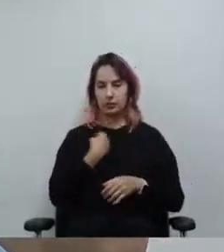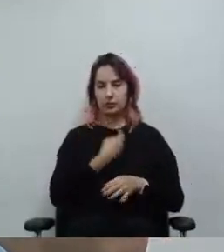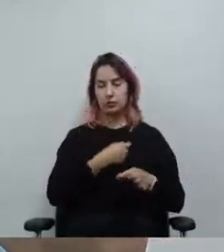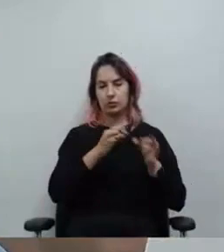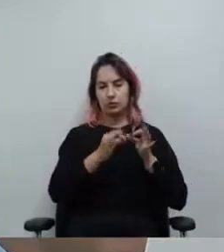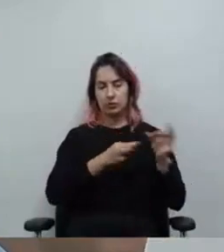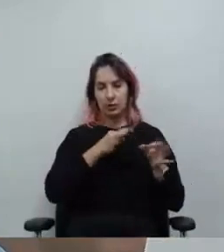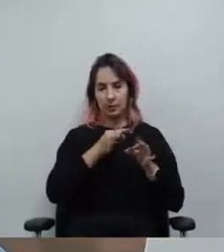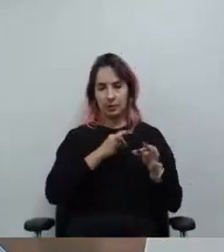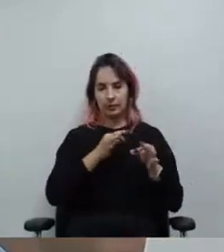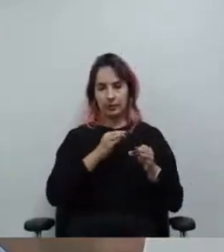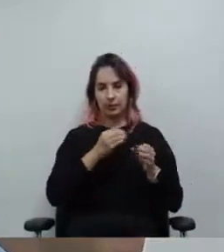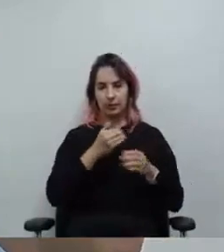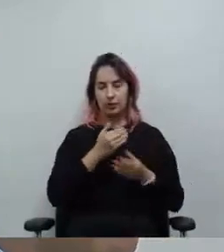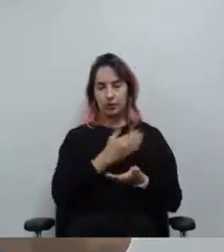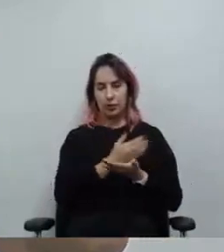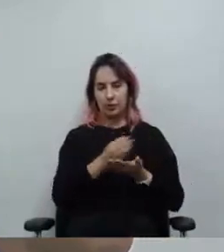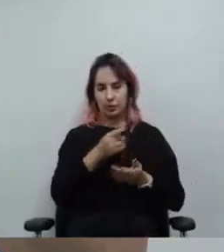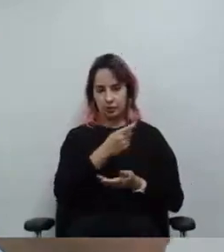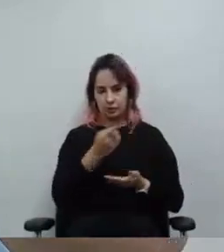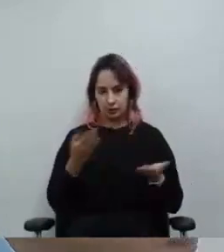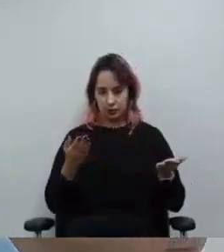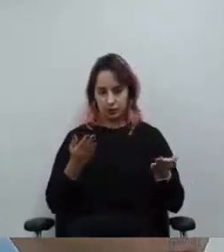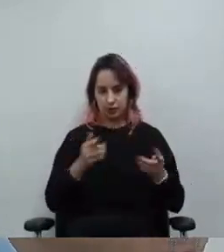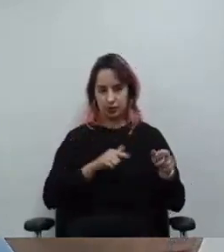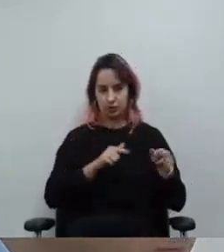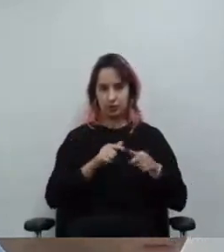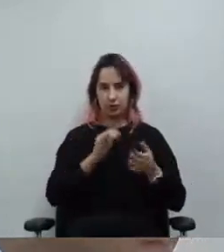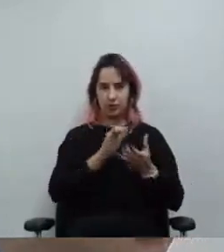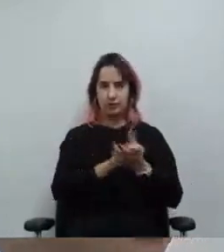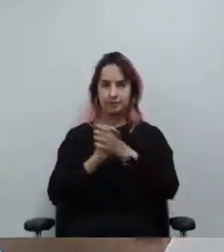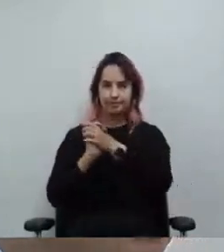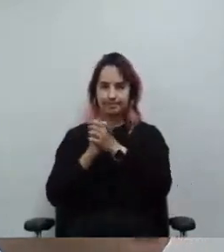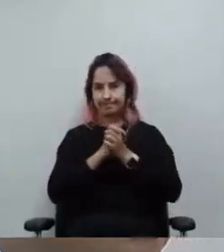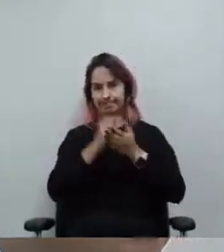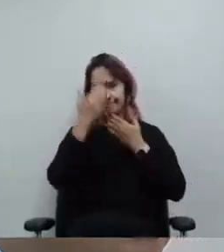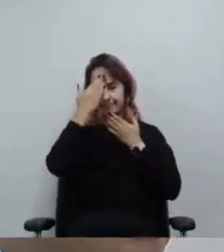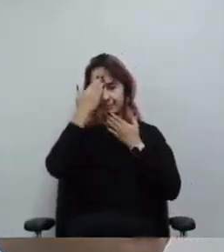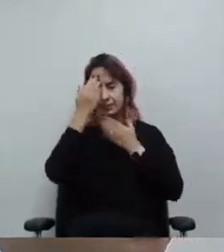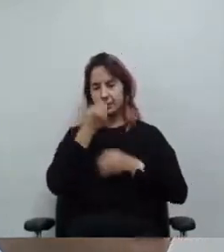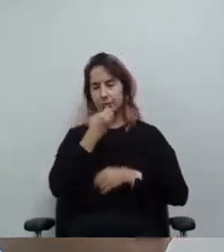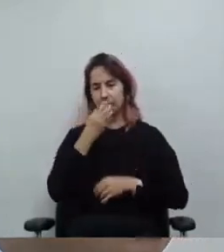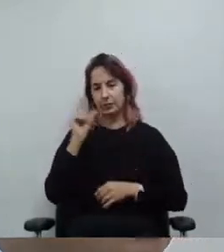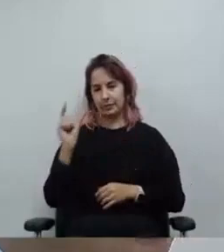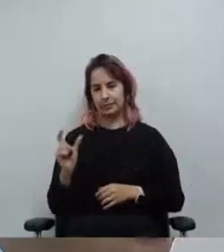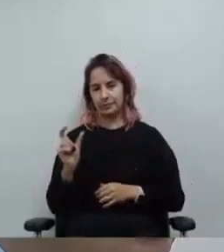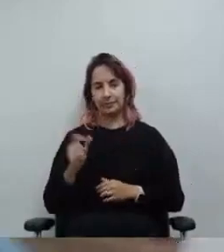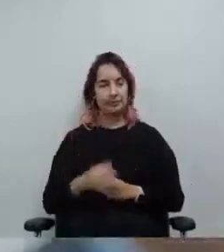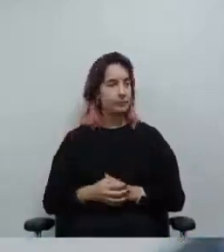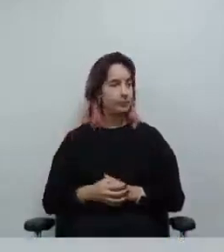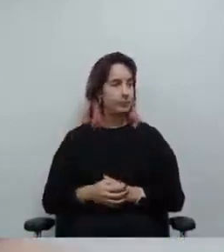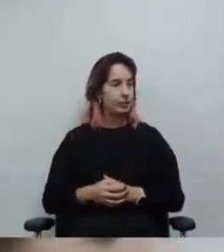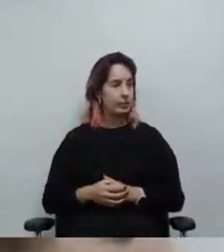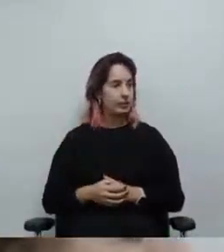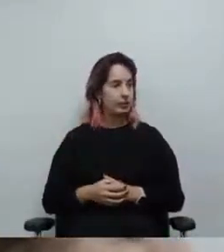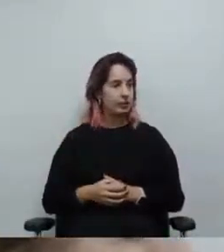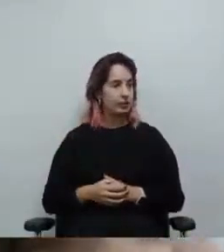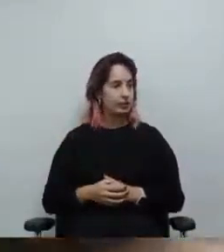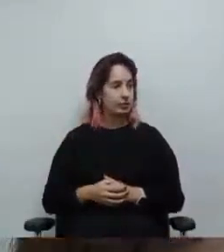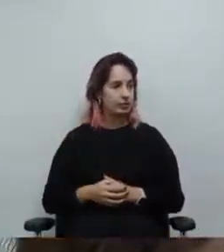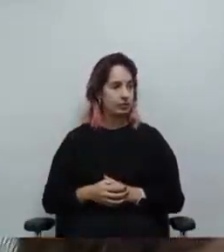planejamento para a entrada de vocês na carreira. Mais uma vez, parabéns, agradeço e devolvo a palavra. Érica, conselheiro Davi?